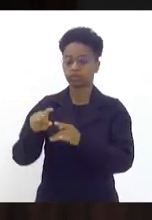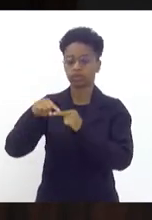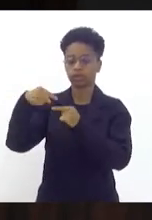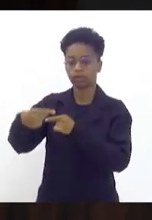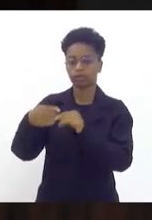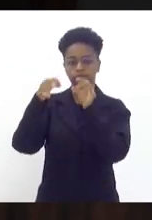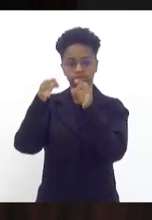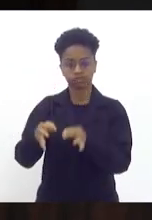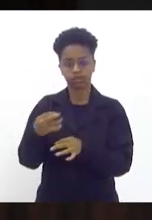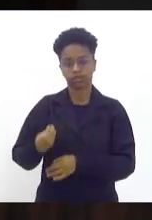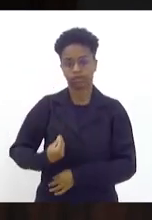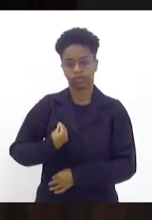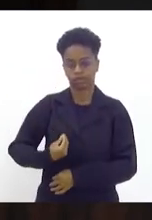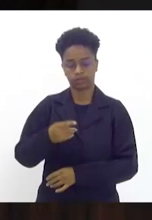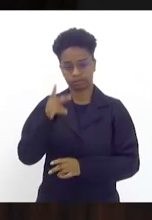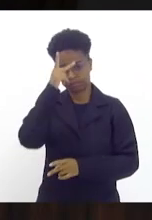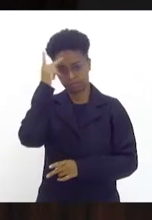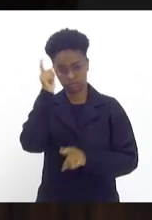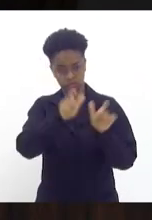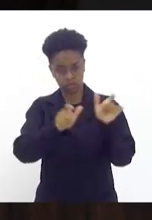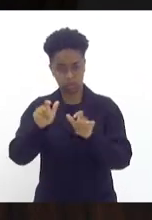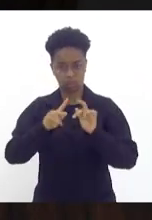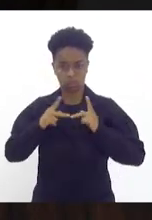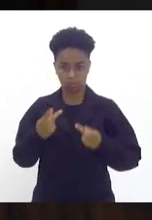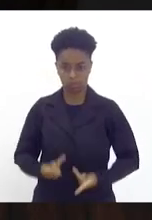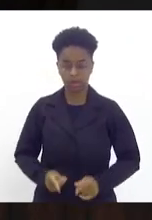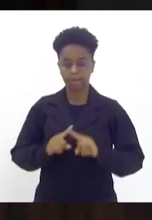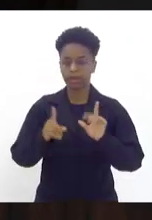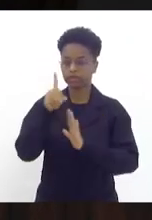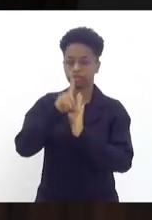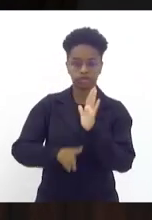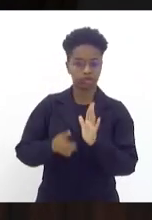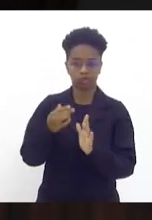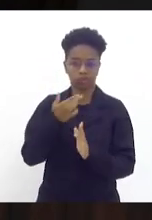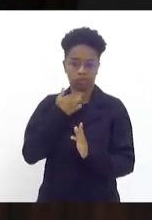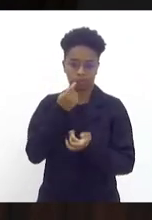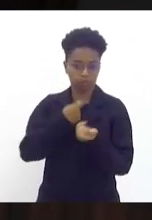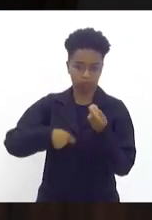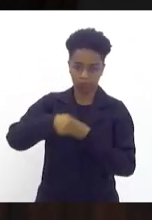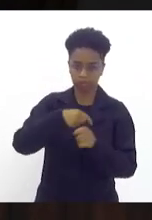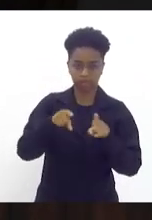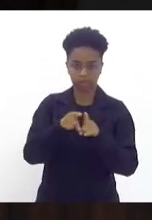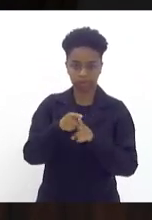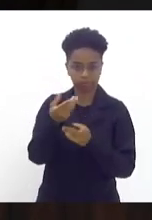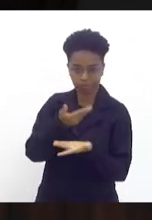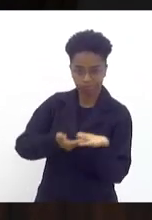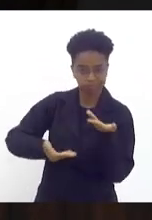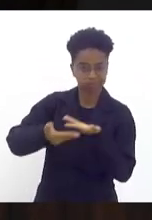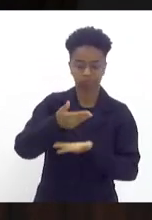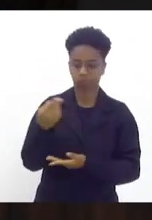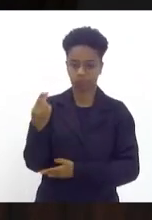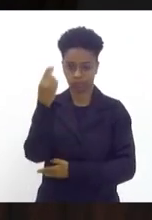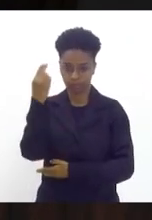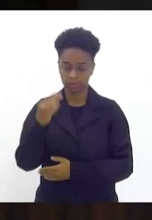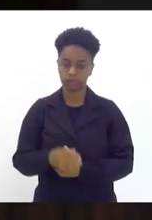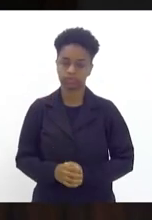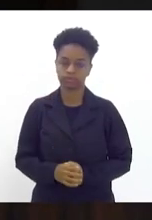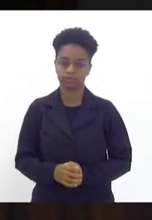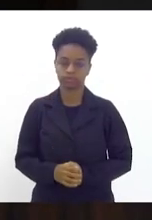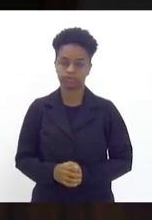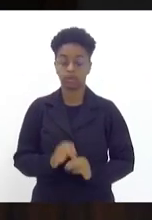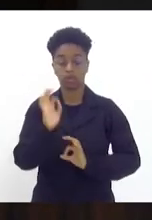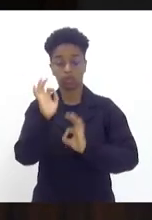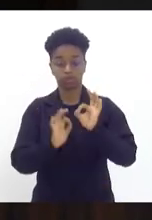da pessoa humana. E esse direito é inegociável e intransferível. A justa ordenação